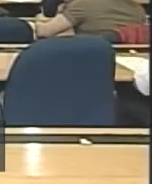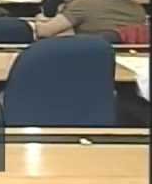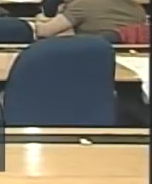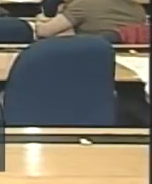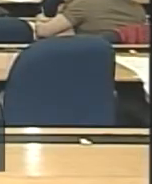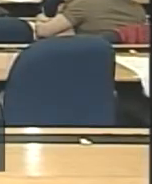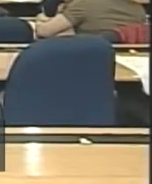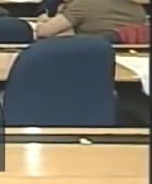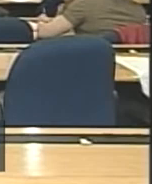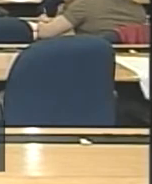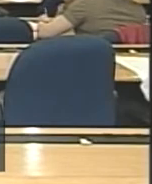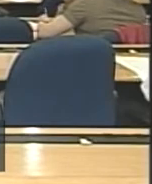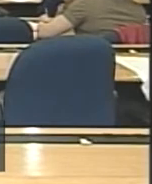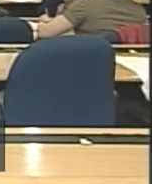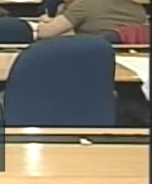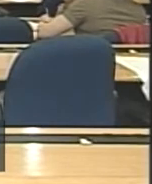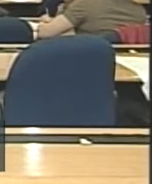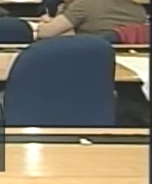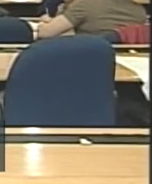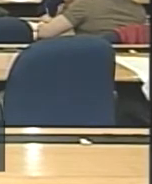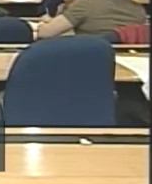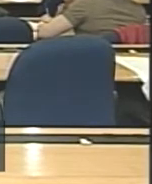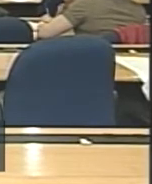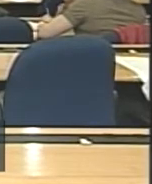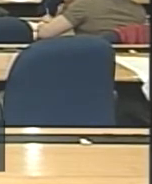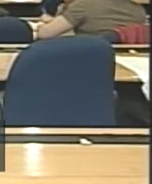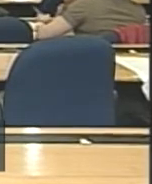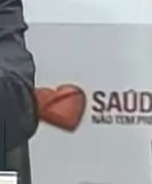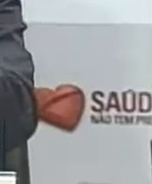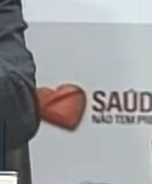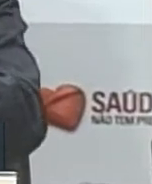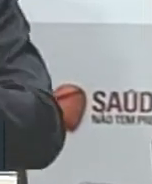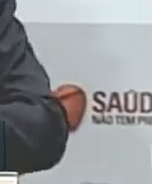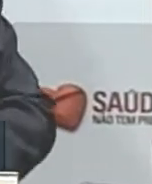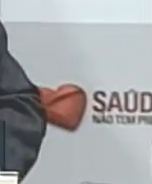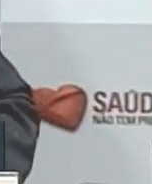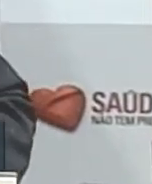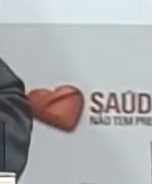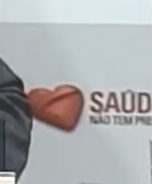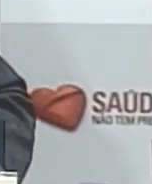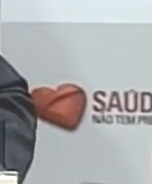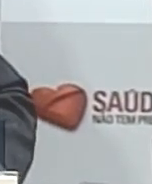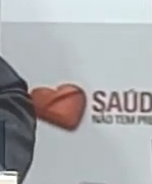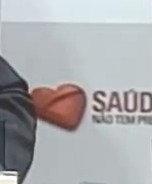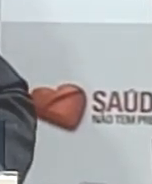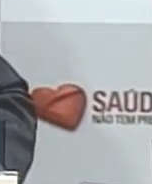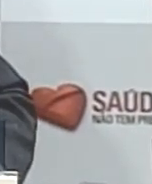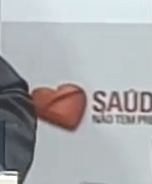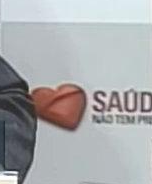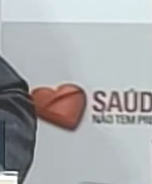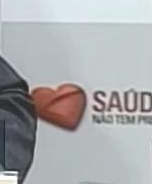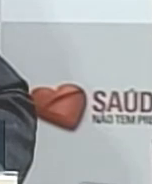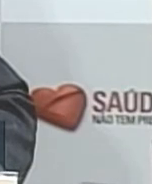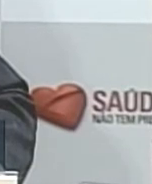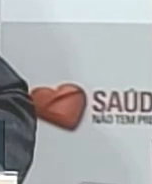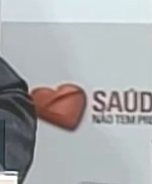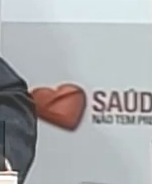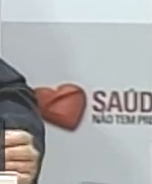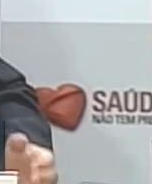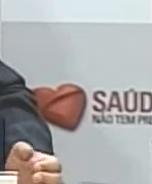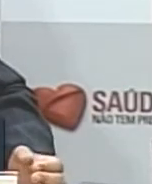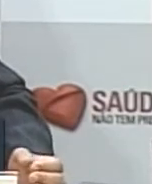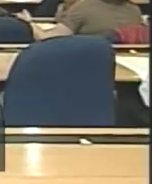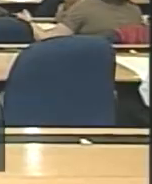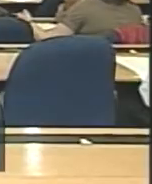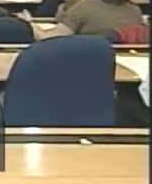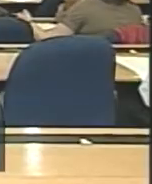Muito obrigado, doutor José Medina. Eu queria fazer alguns comentários. Professor, só quer fazer um comentário